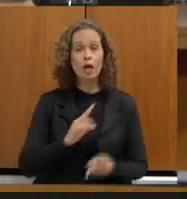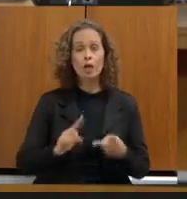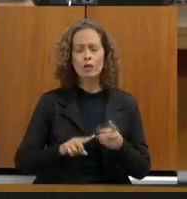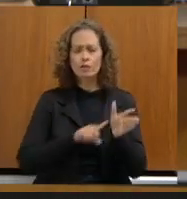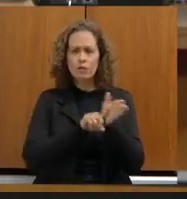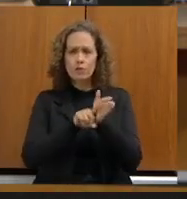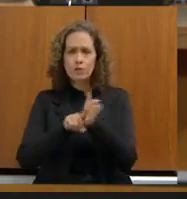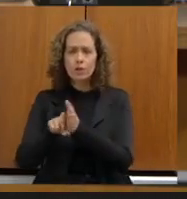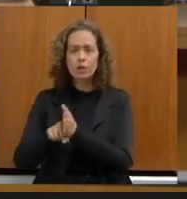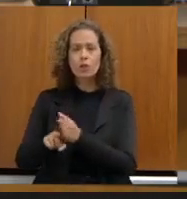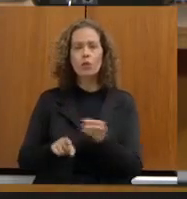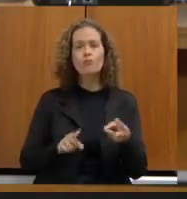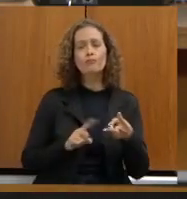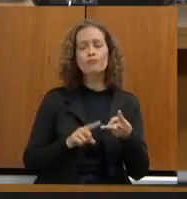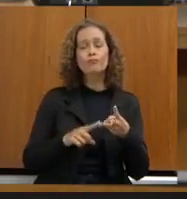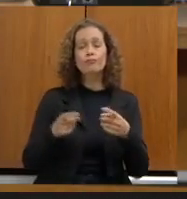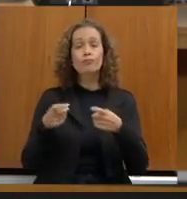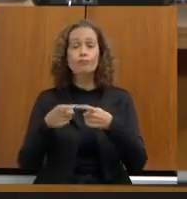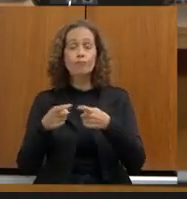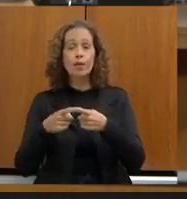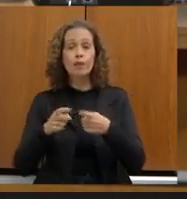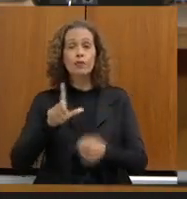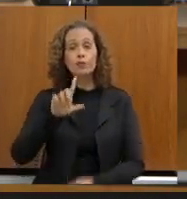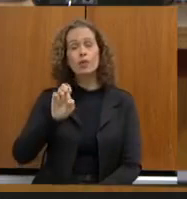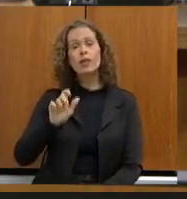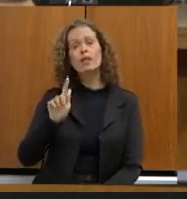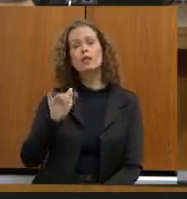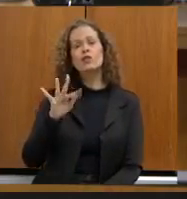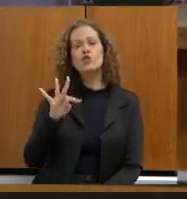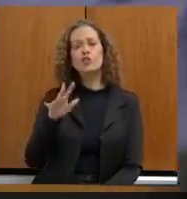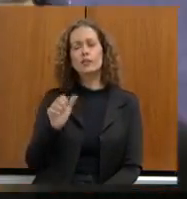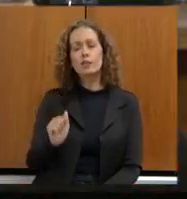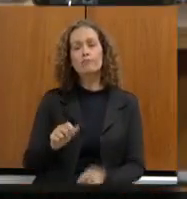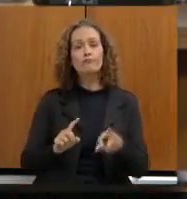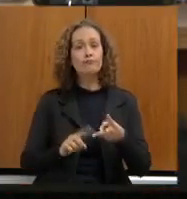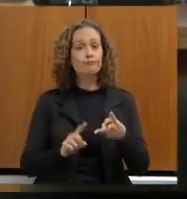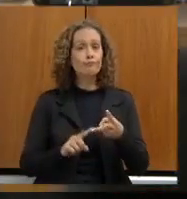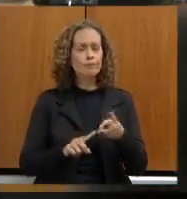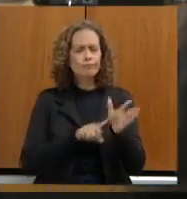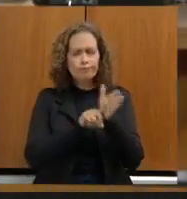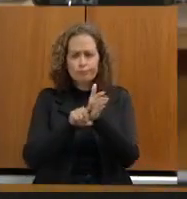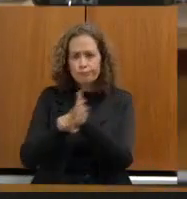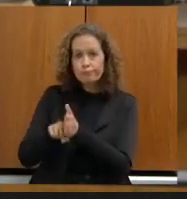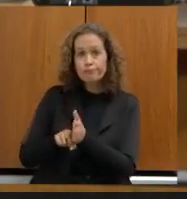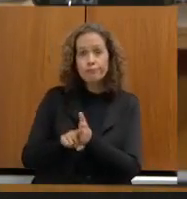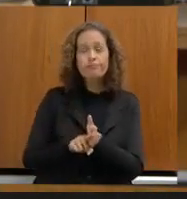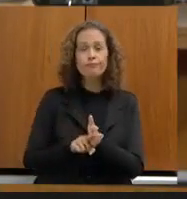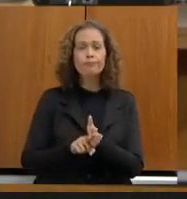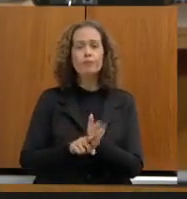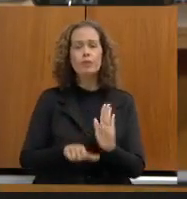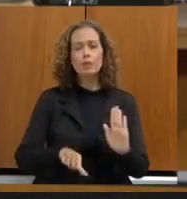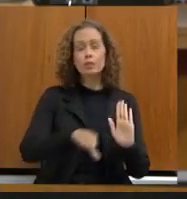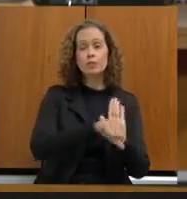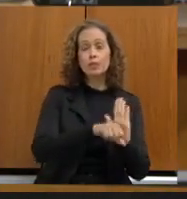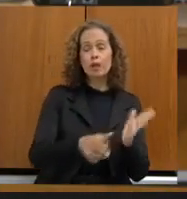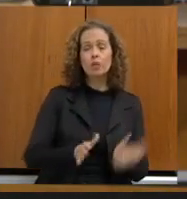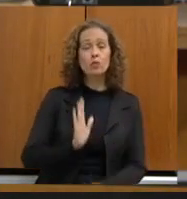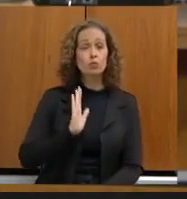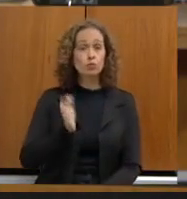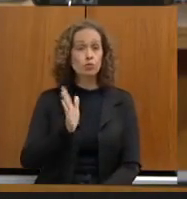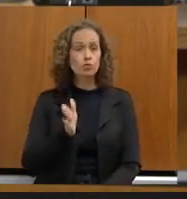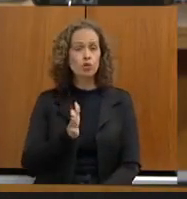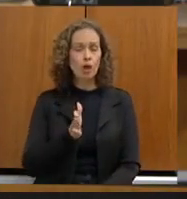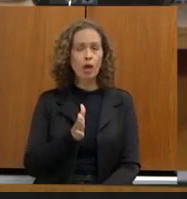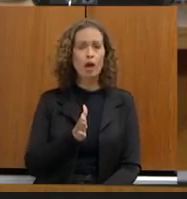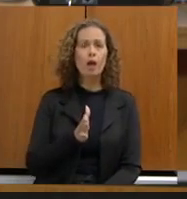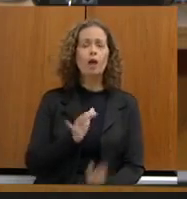e peritos criminais com publicação de um novo edital já no próprio sábado